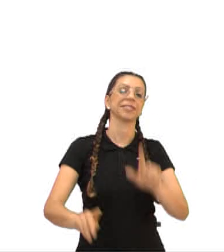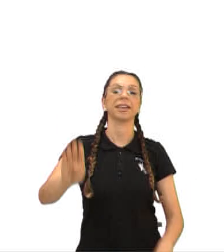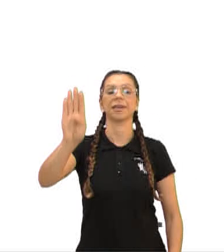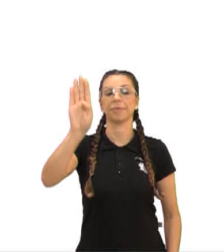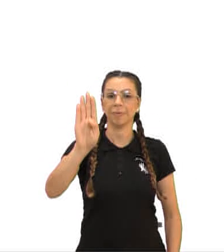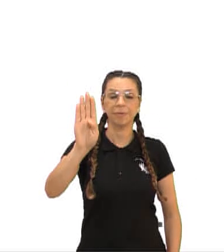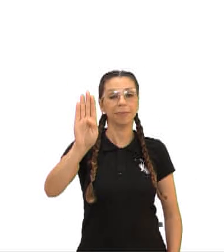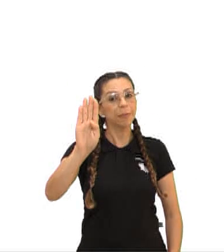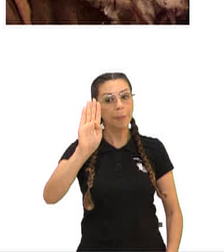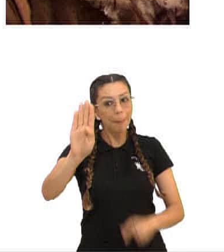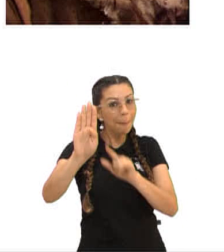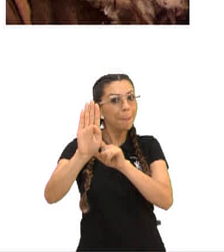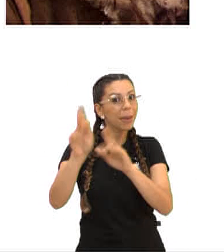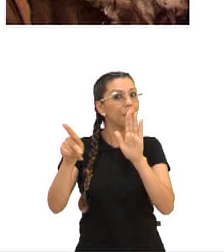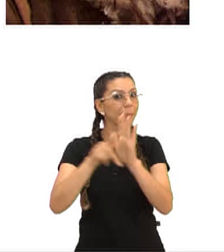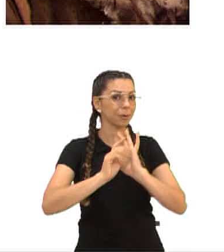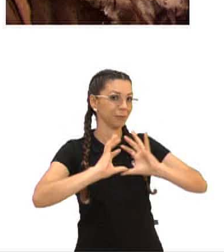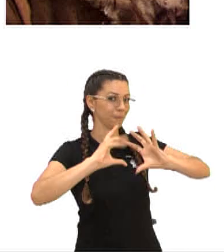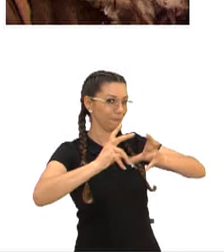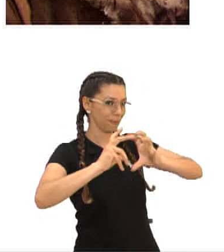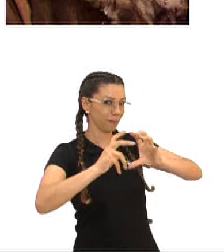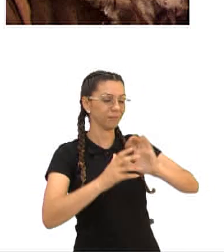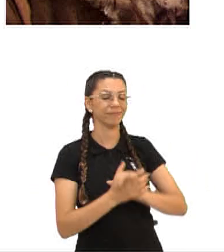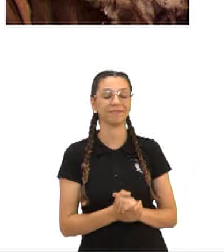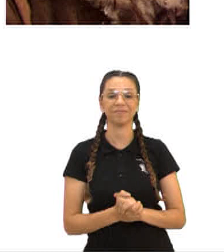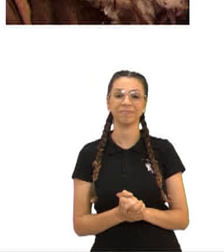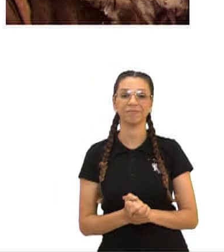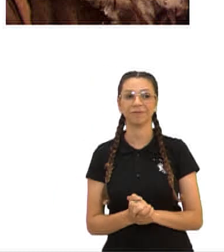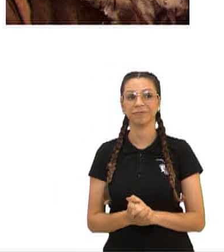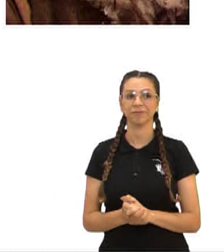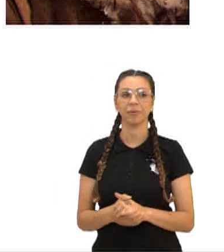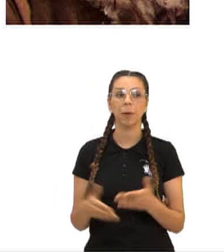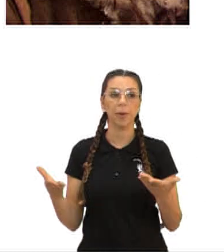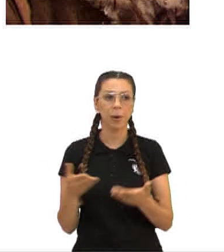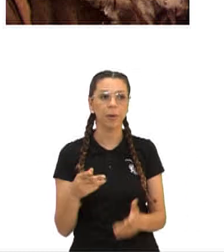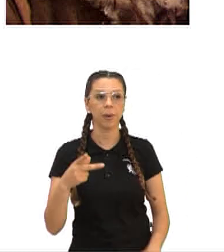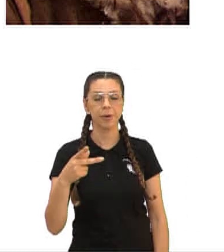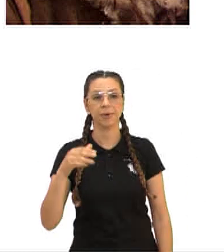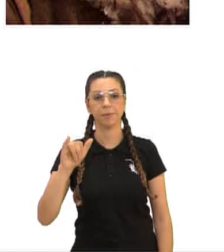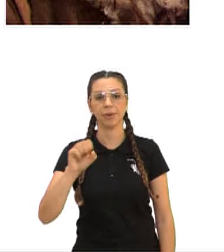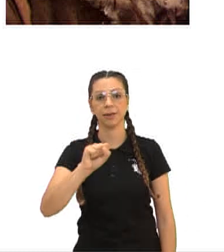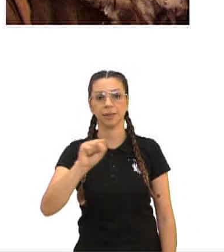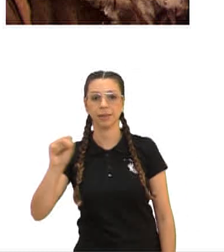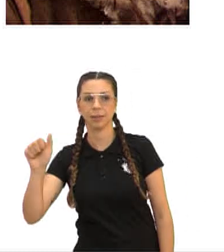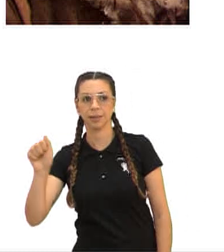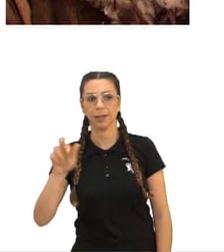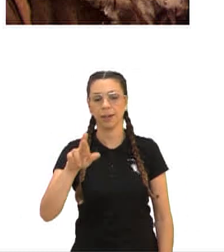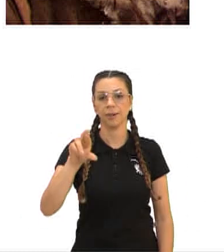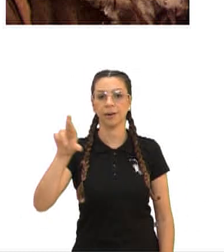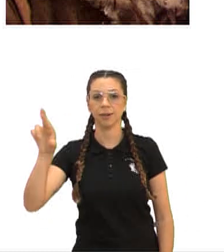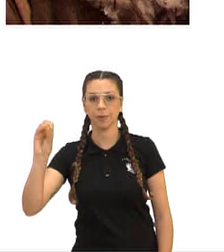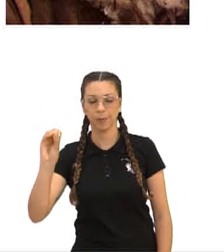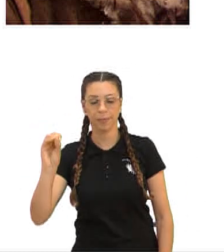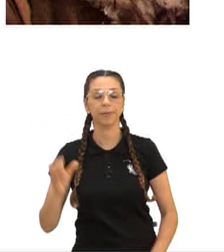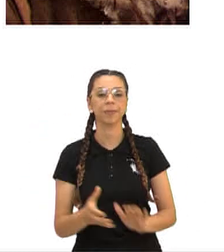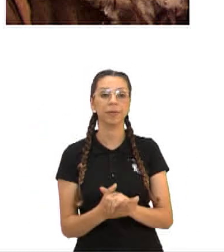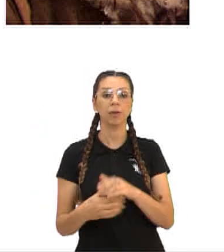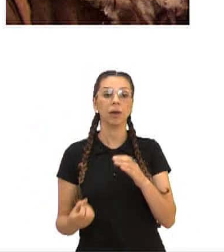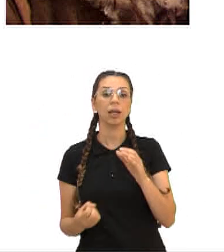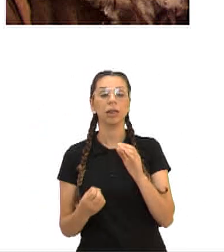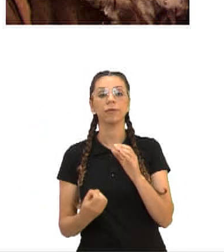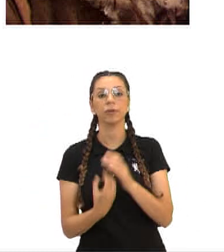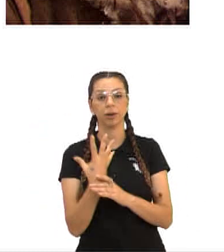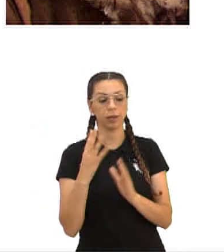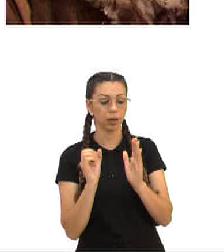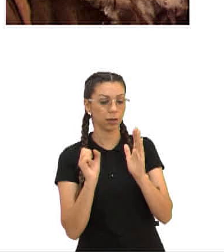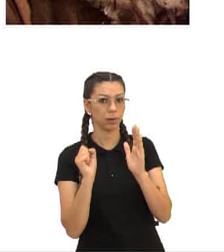B de bola. Vamos lá falar do Camille Pissarro, né, pessoal? Cofundador do impressionismo. Você lembra que ele estava na exposição